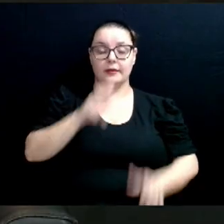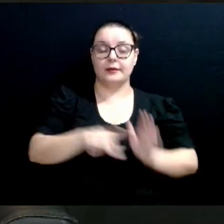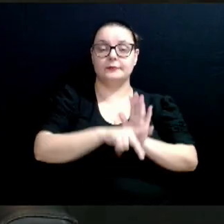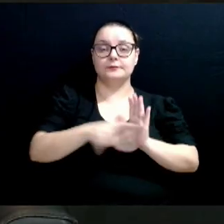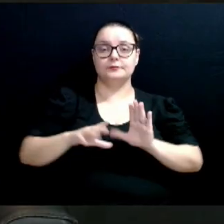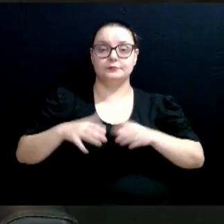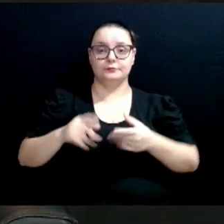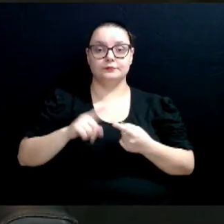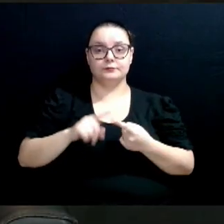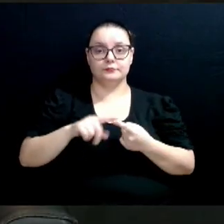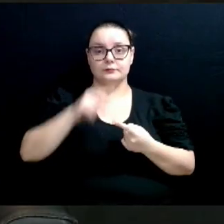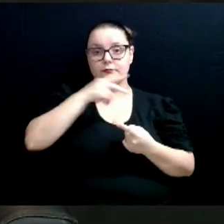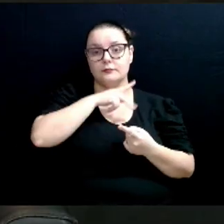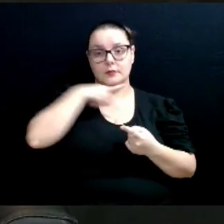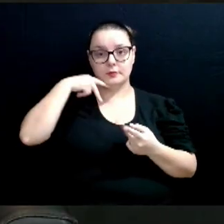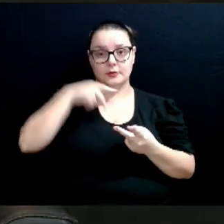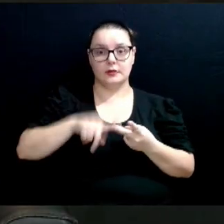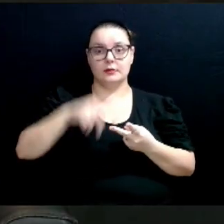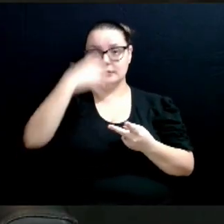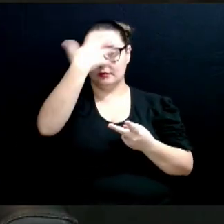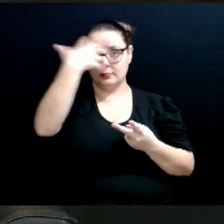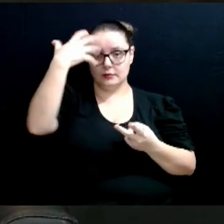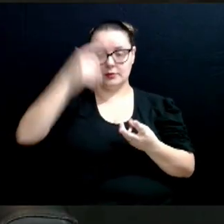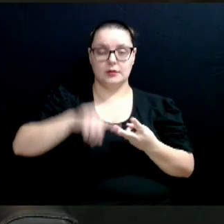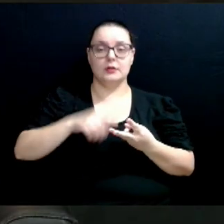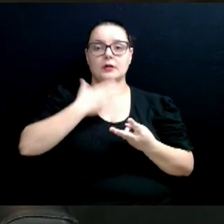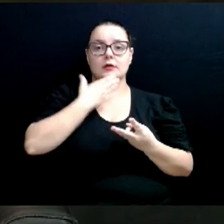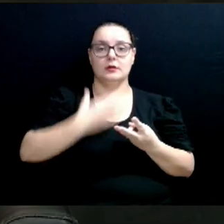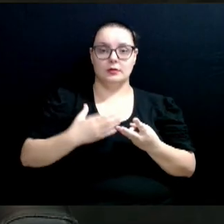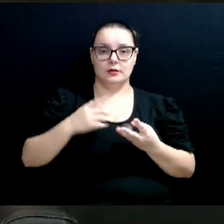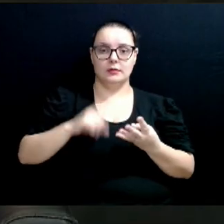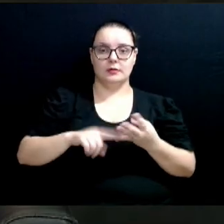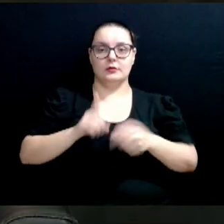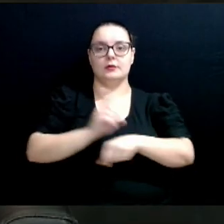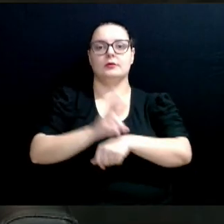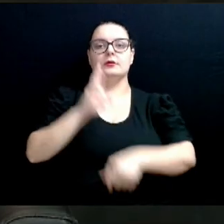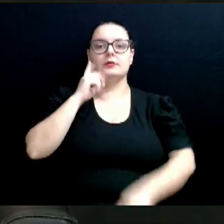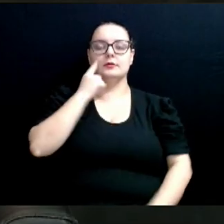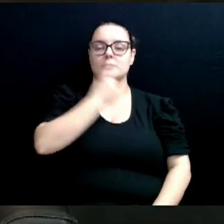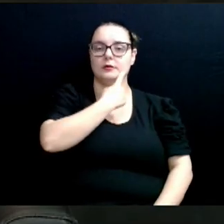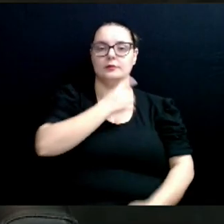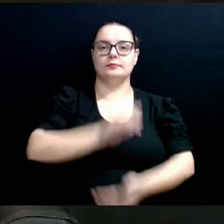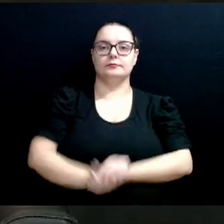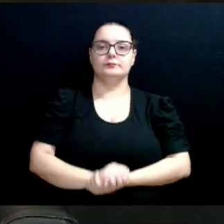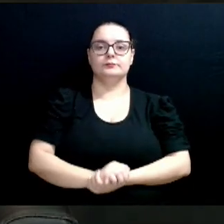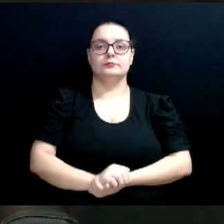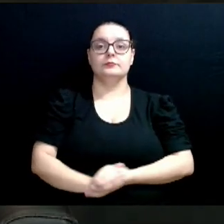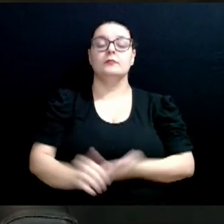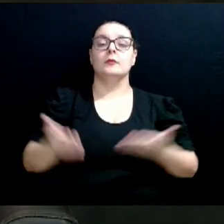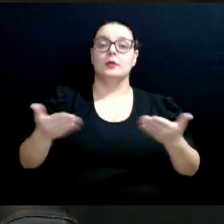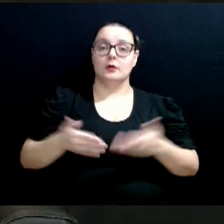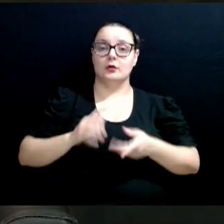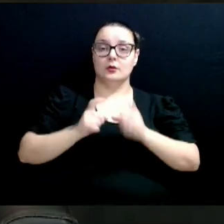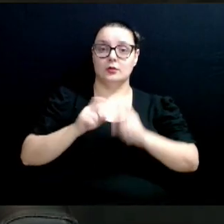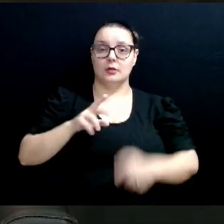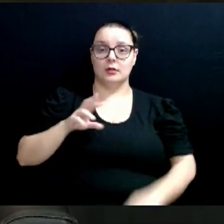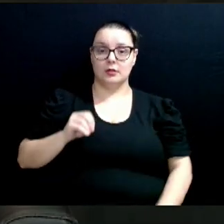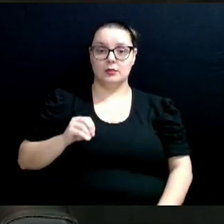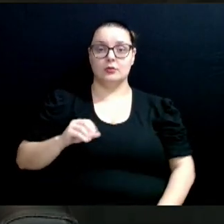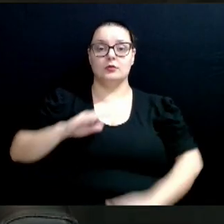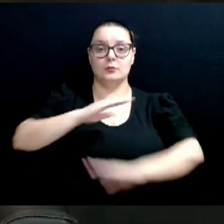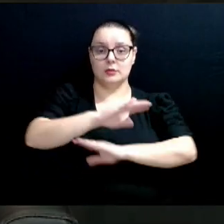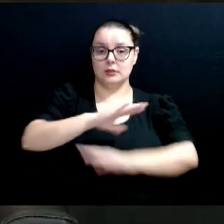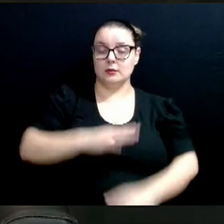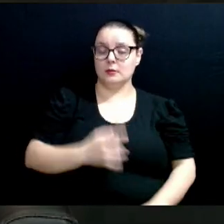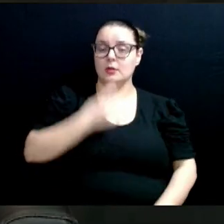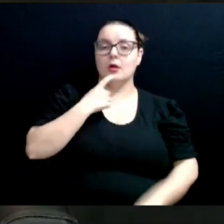Permínio Monteiro, Vini Oliveira, Carmo Luiz e Dr. Ianco. E hoje nós temos reunião ordinária na Câmara de Campinas a partir das